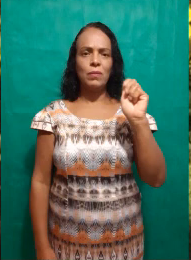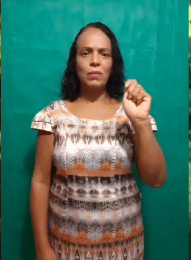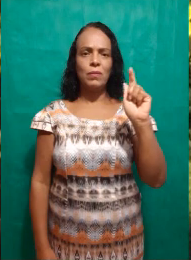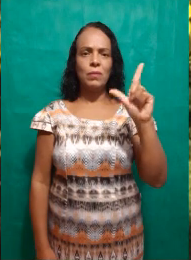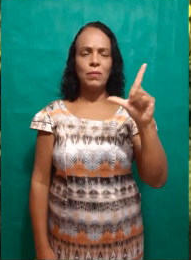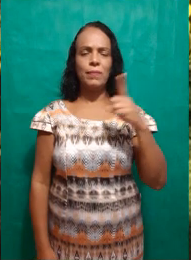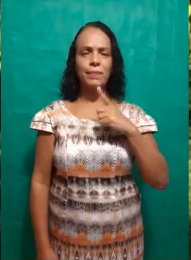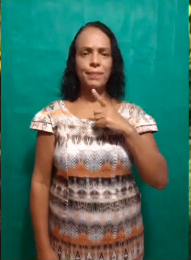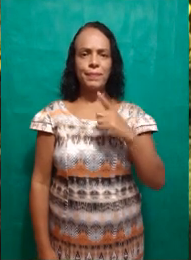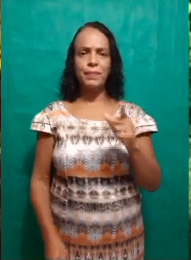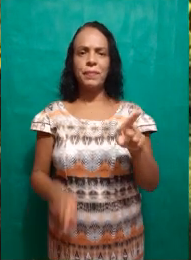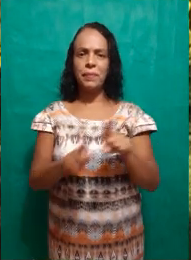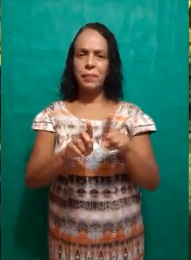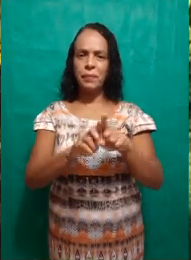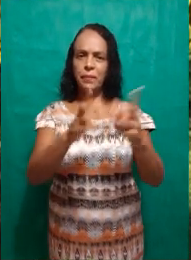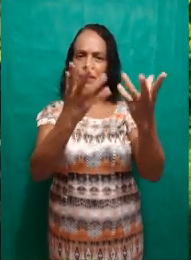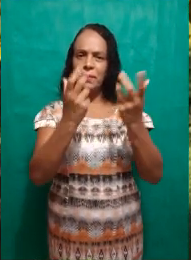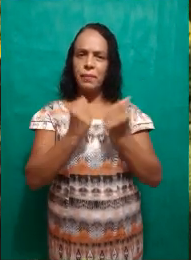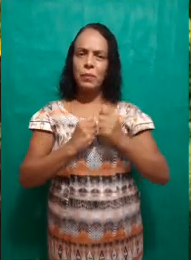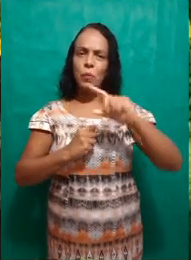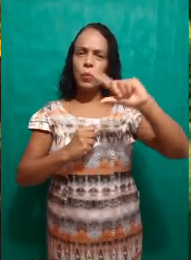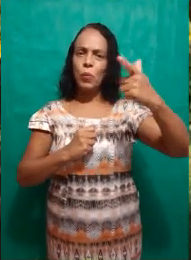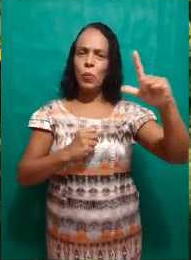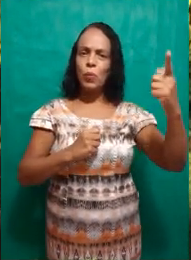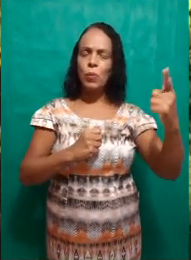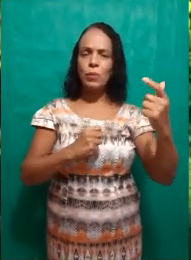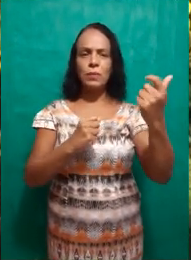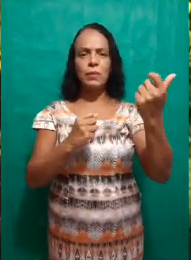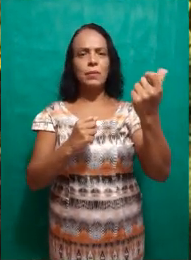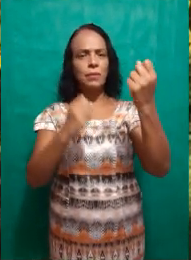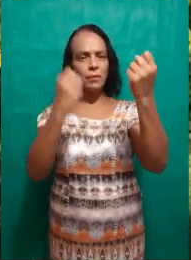ele também, por orientação,